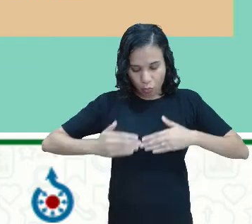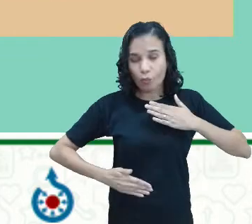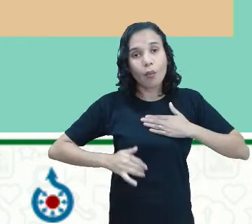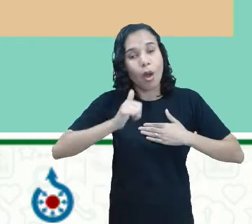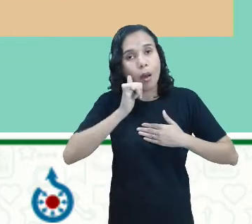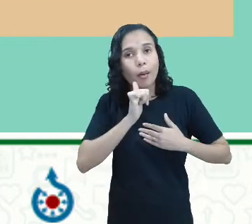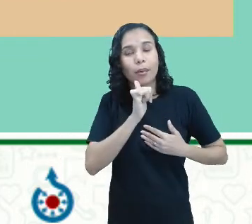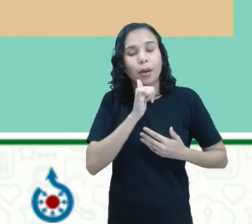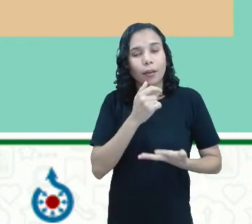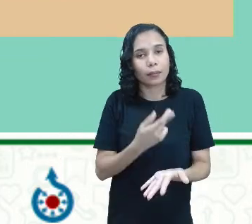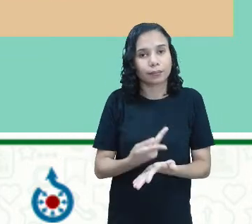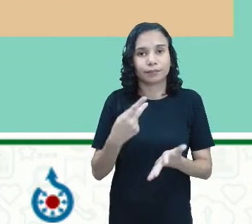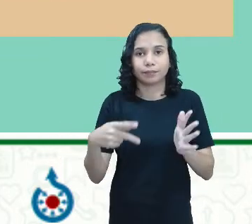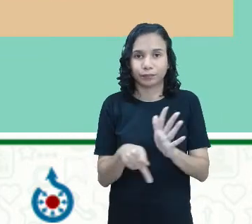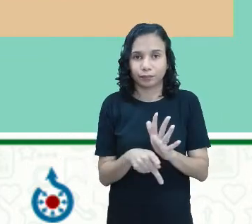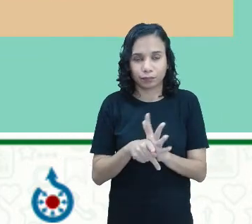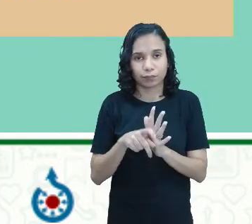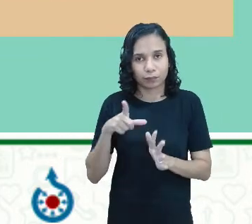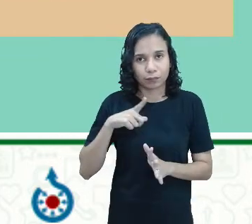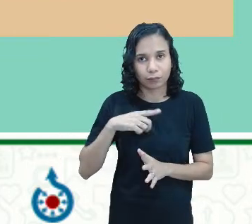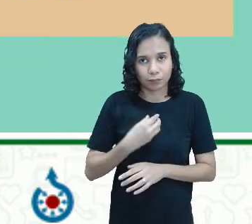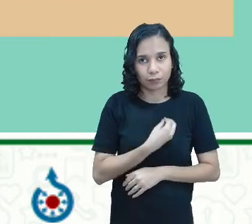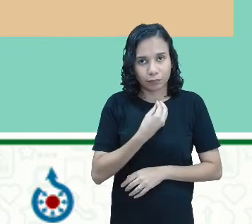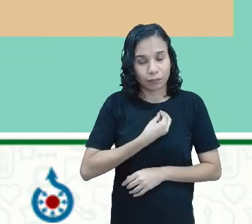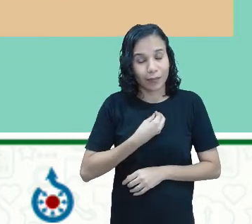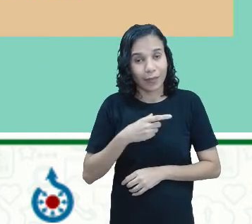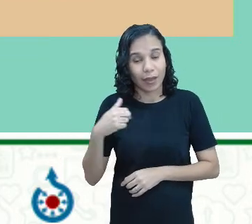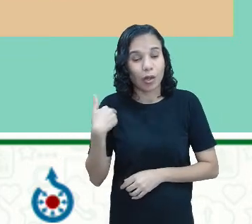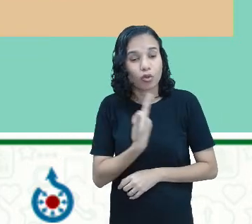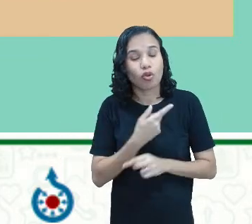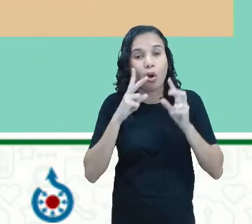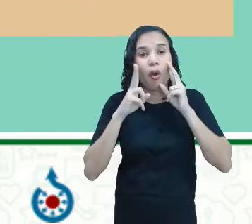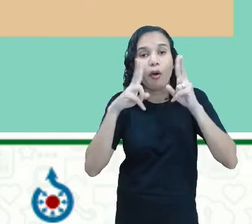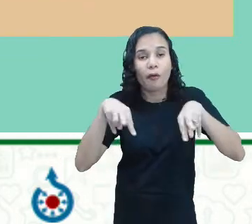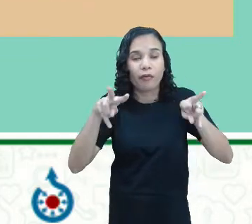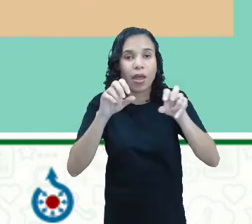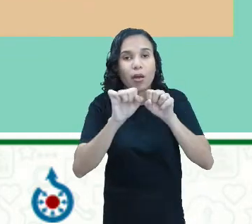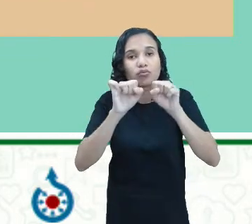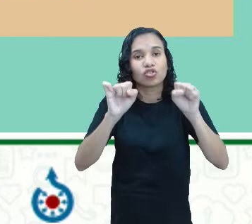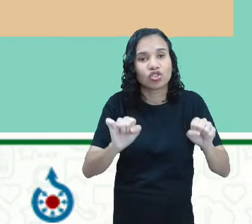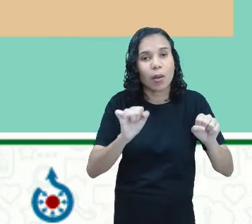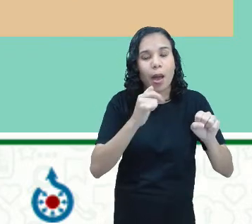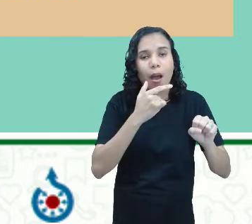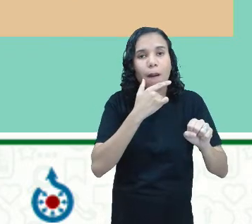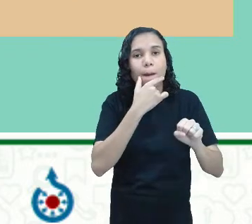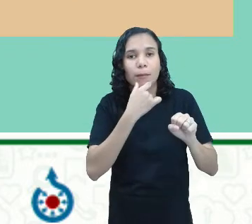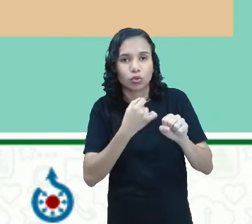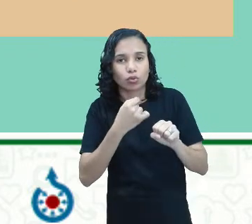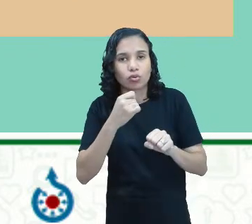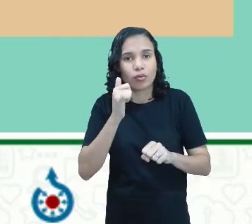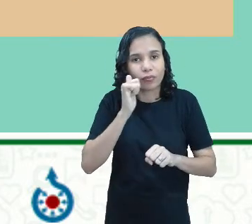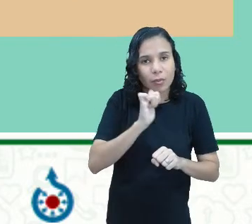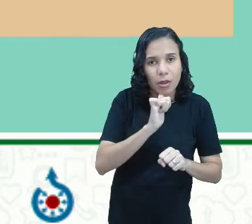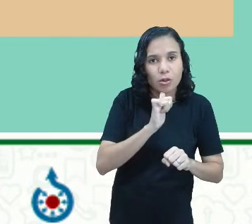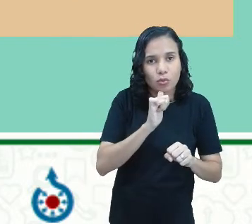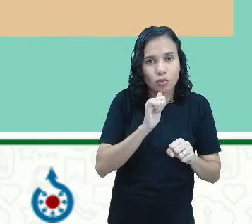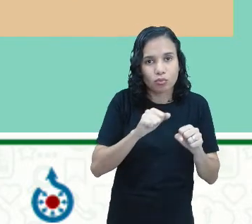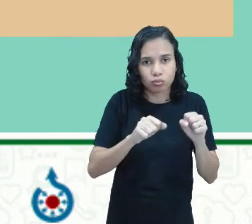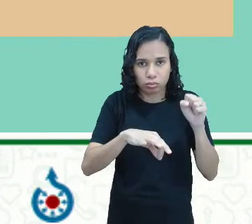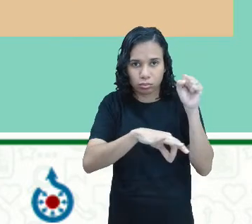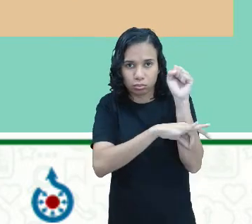aí vai acontecer nas trompas, né? Quando vimos o sistema reprodutor masculino e feminino, nós vimos essa parte